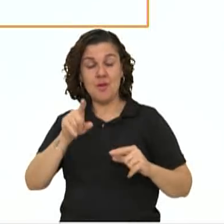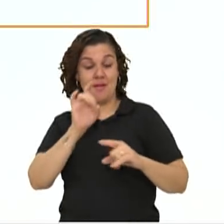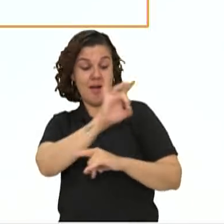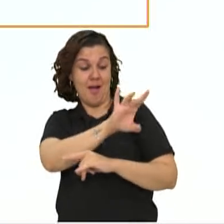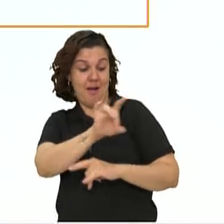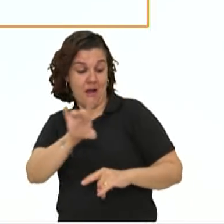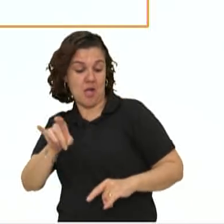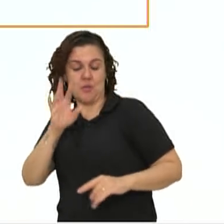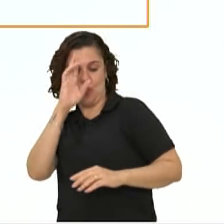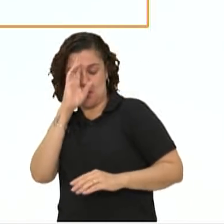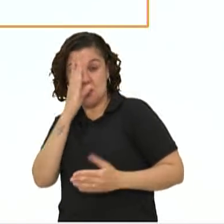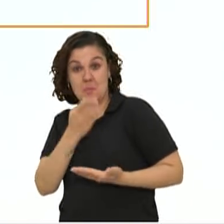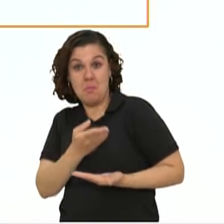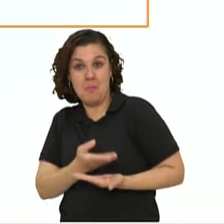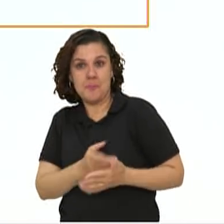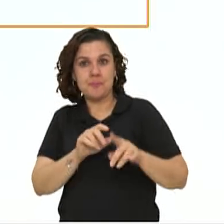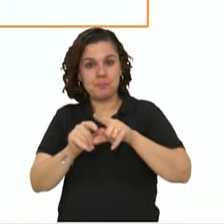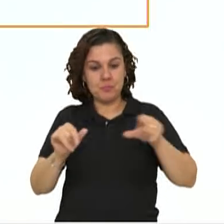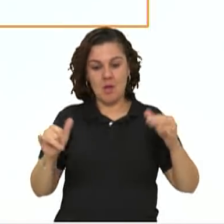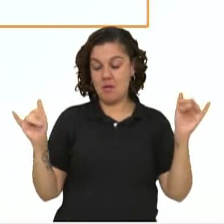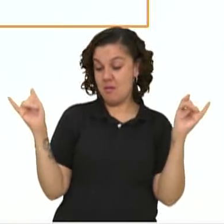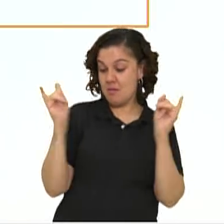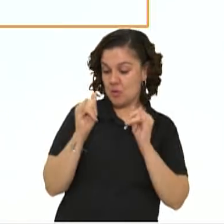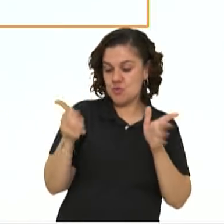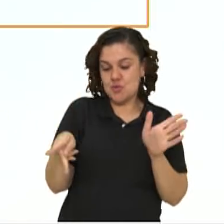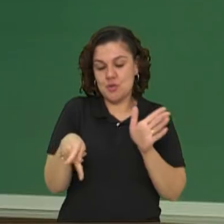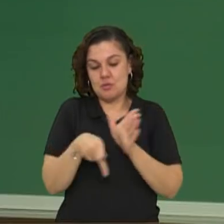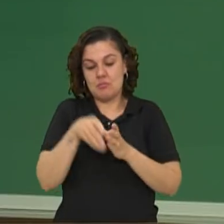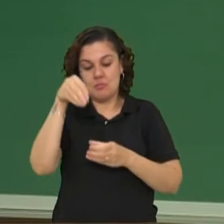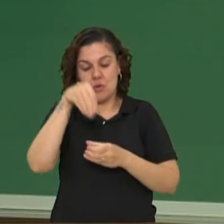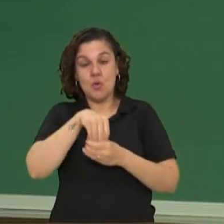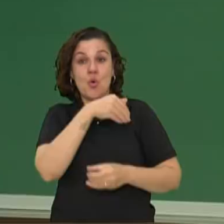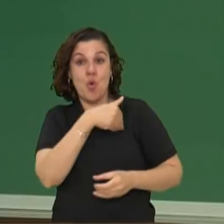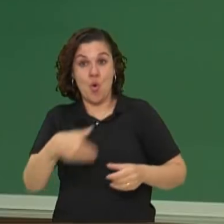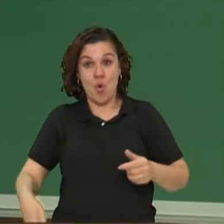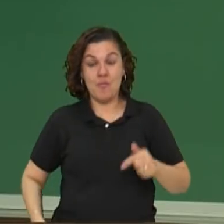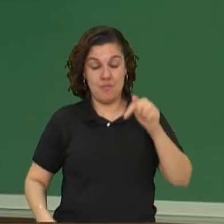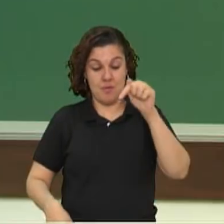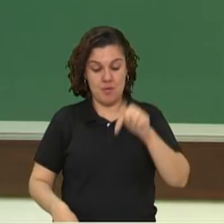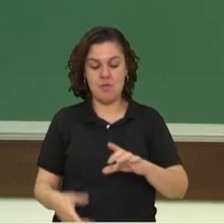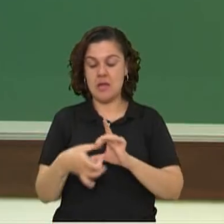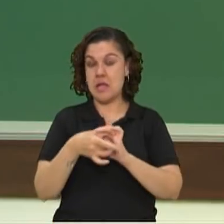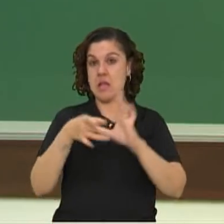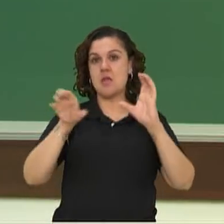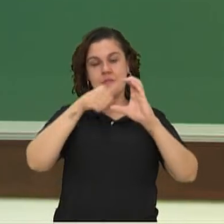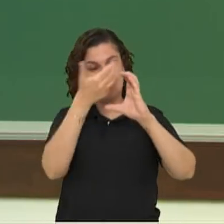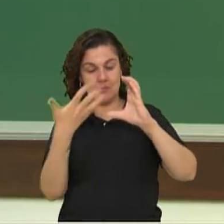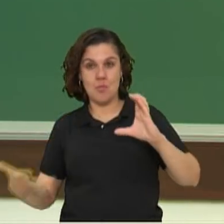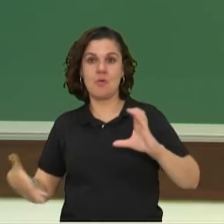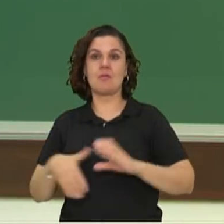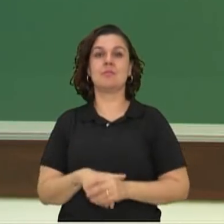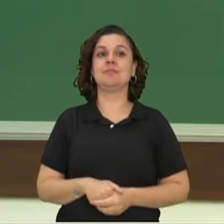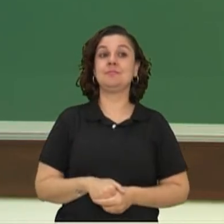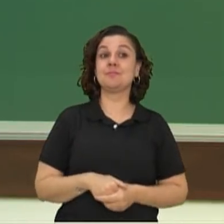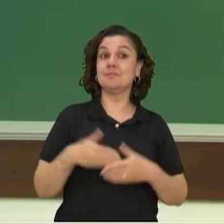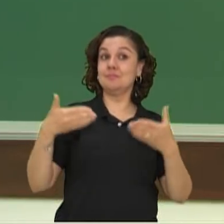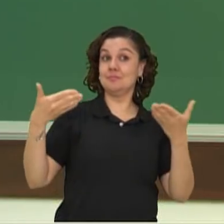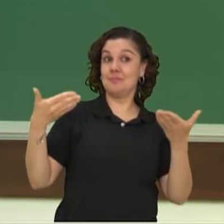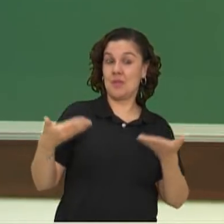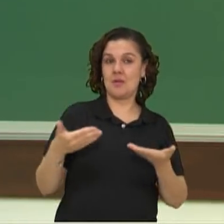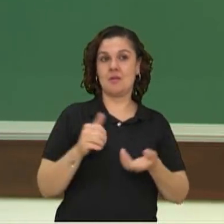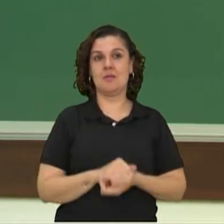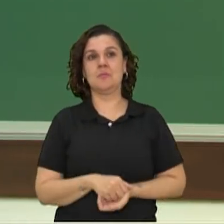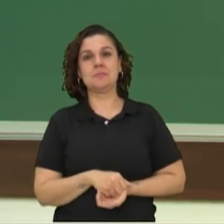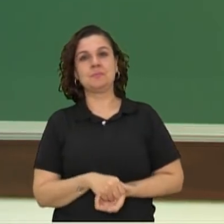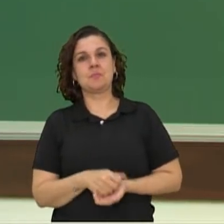ao credo e à ideologia diferente dentro de um Estado, que é considerado laico e democrático. Então,